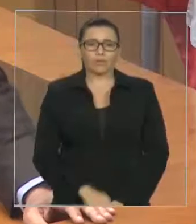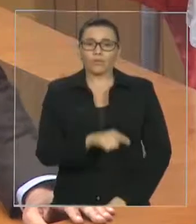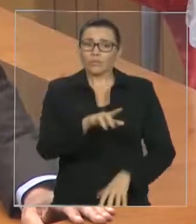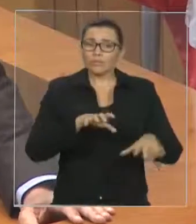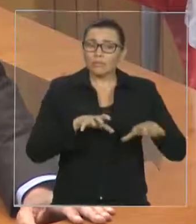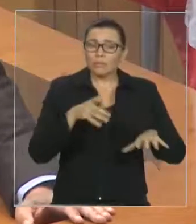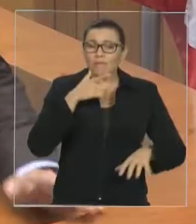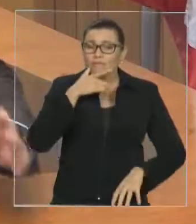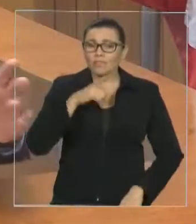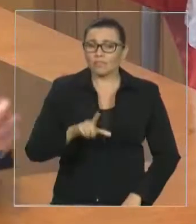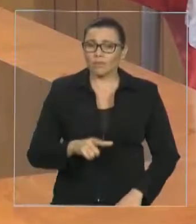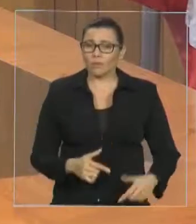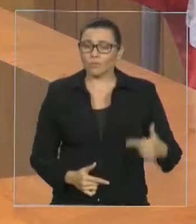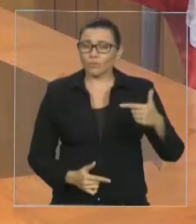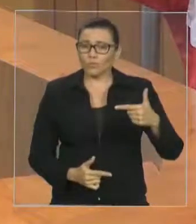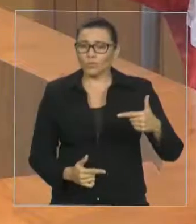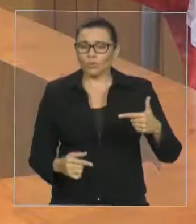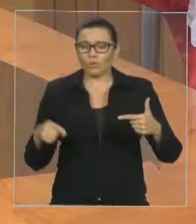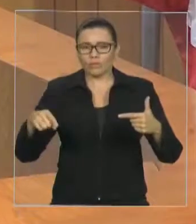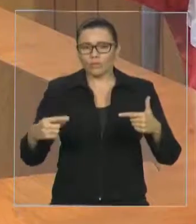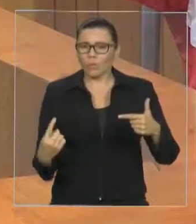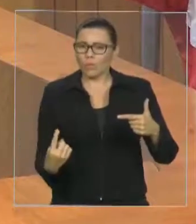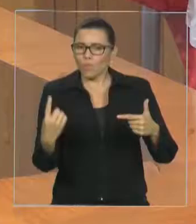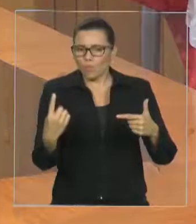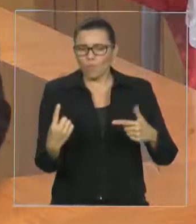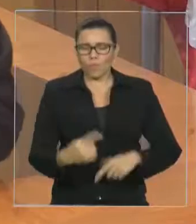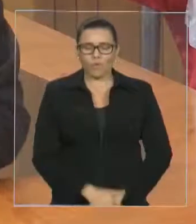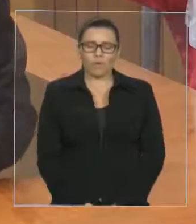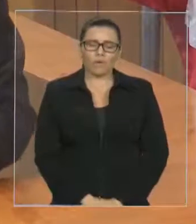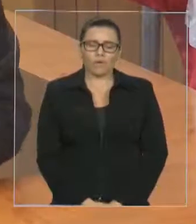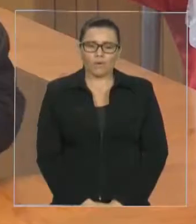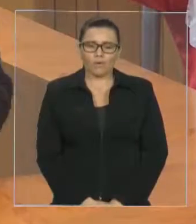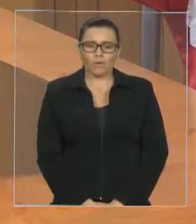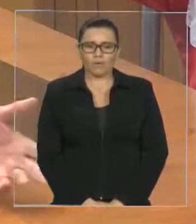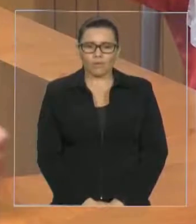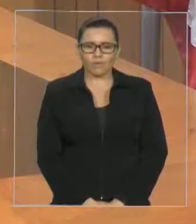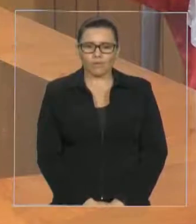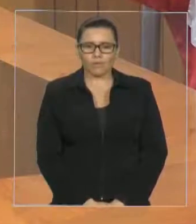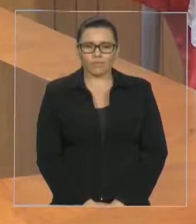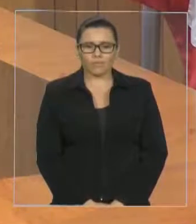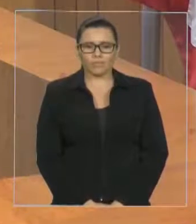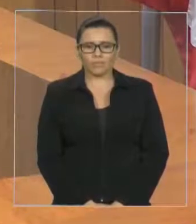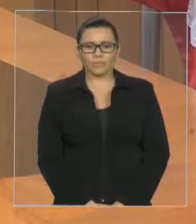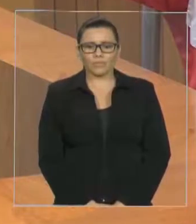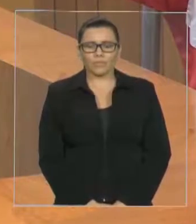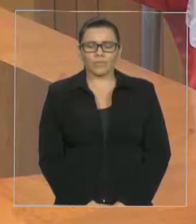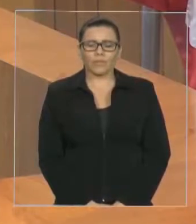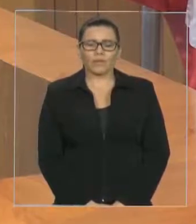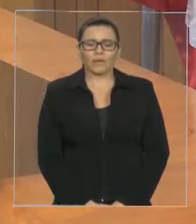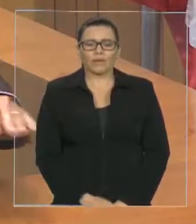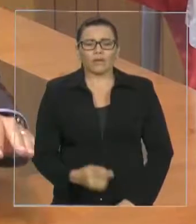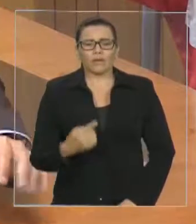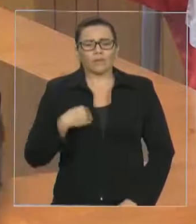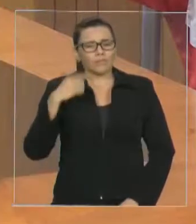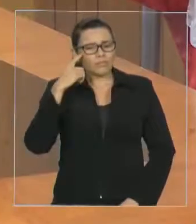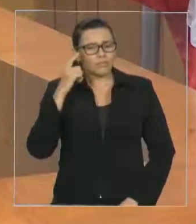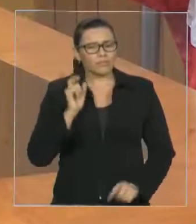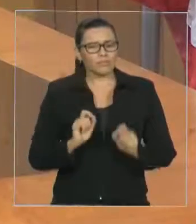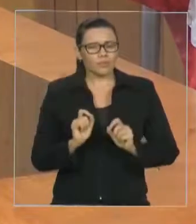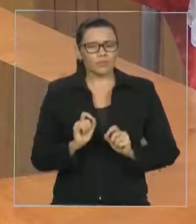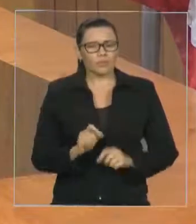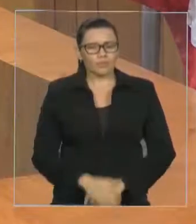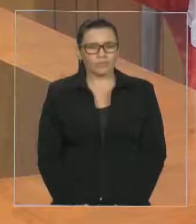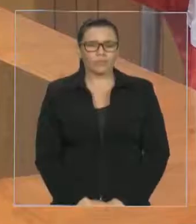2-1, o Cordino iniciou na frente com um gol, mas em seguida tomou um gol e o segundo gol foi contra, mas foi um